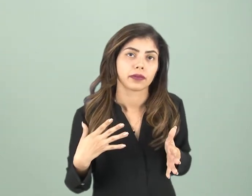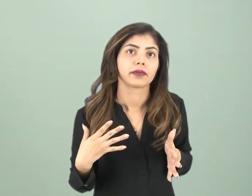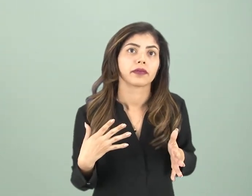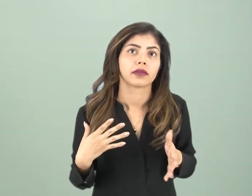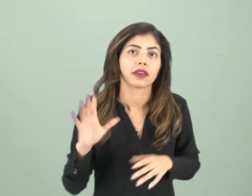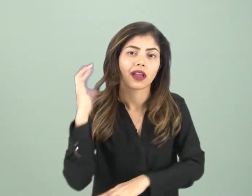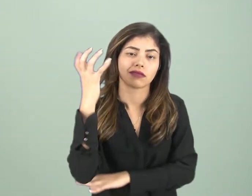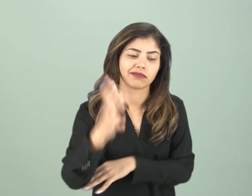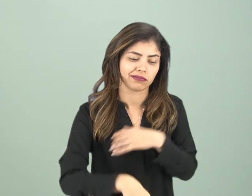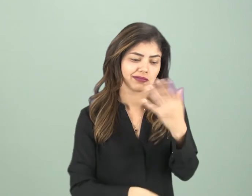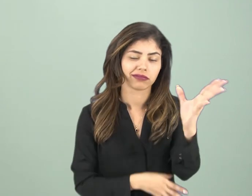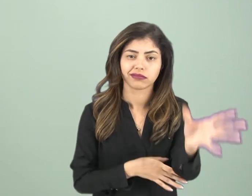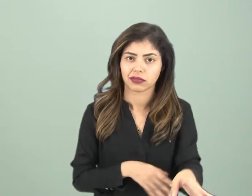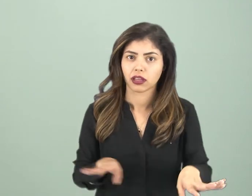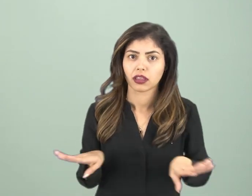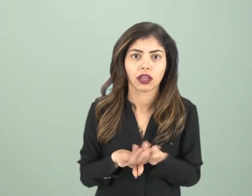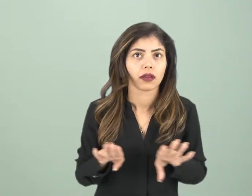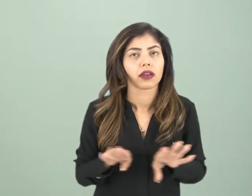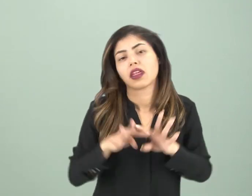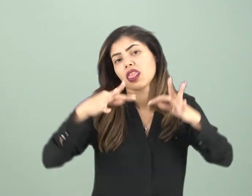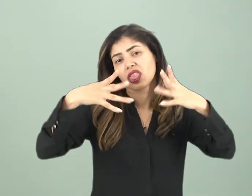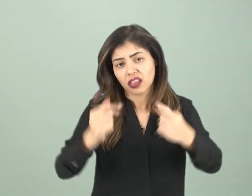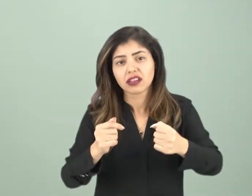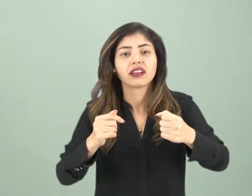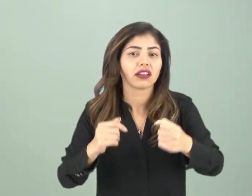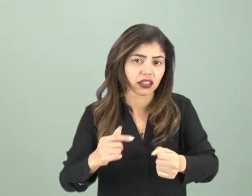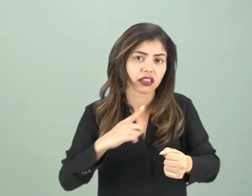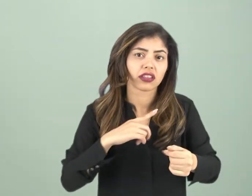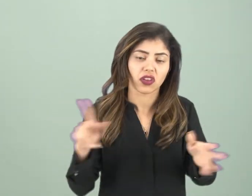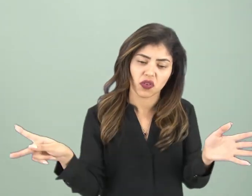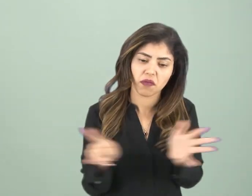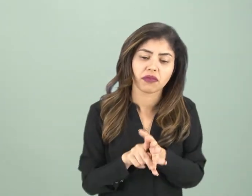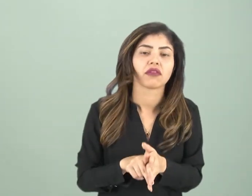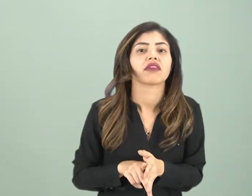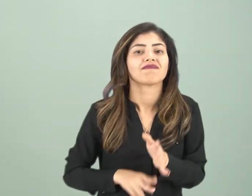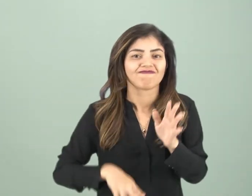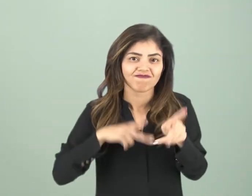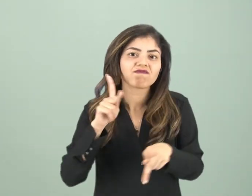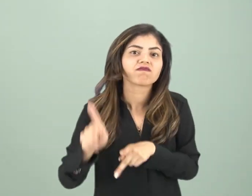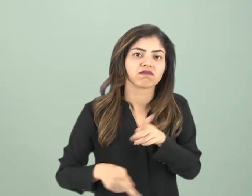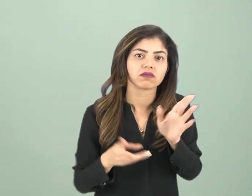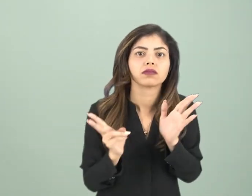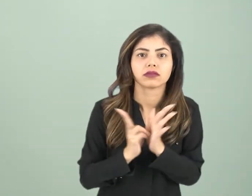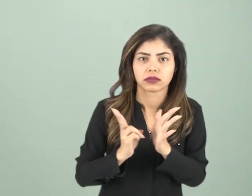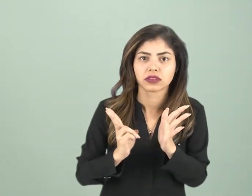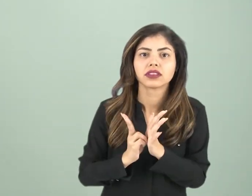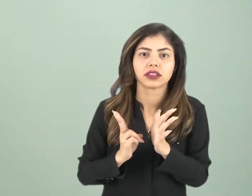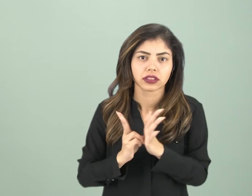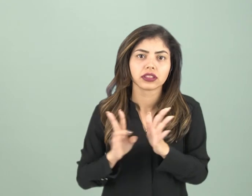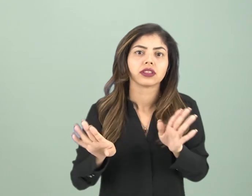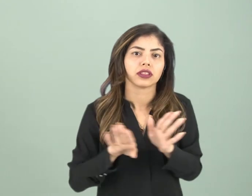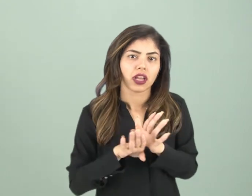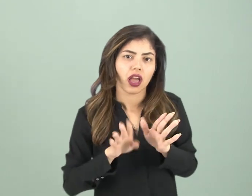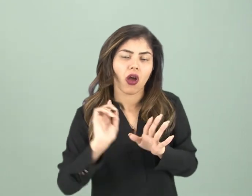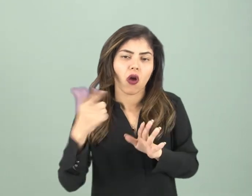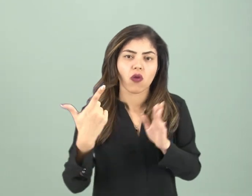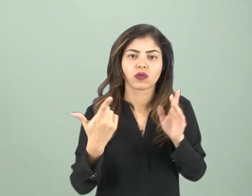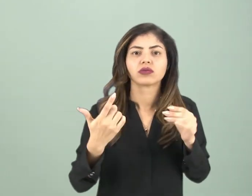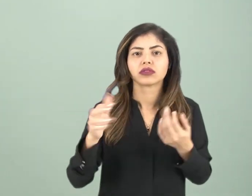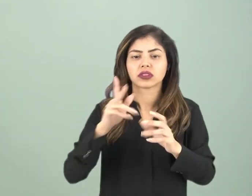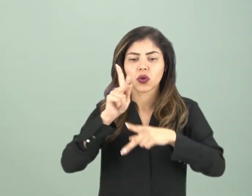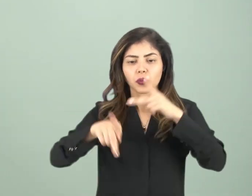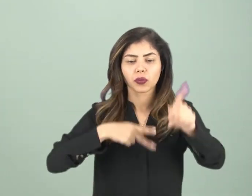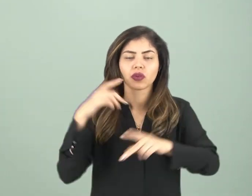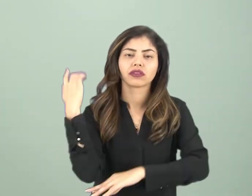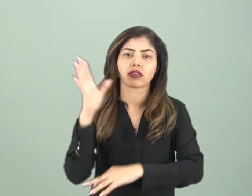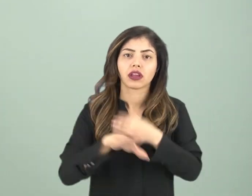do desmatamento, na questão de atingir o povo da floresta, aquele que vive na sua vida mesmo adentrado